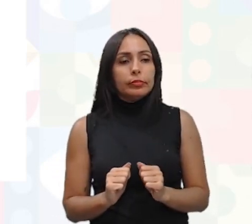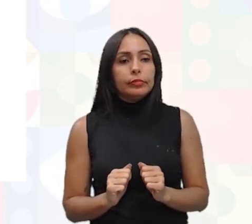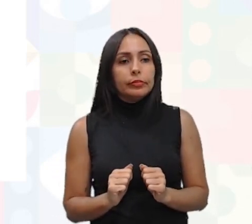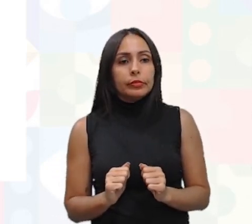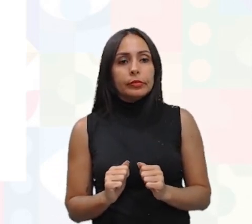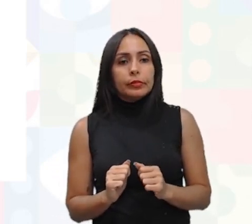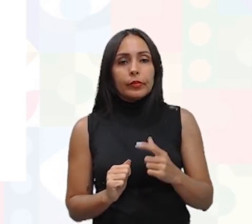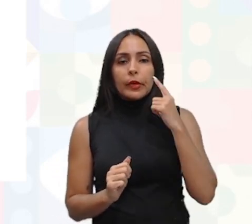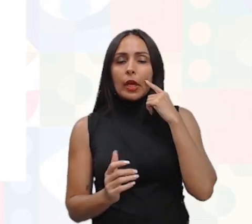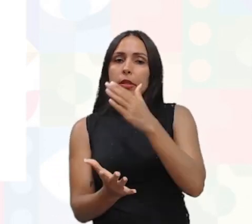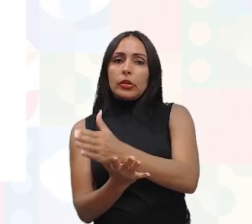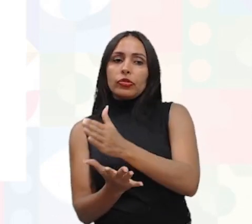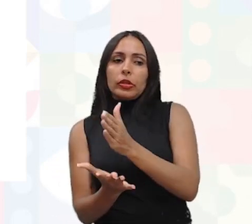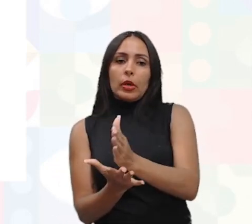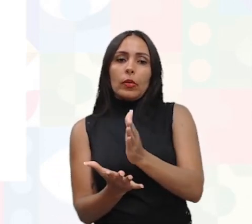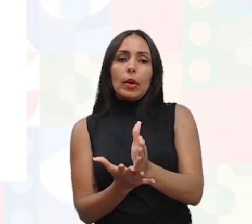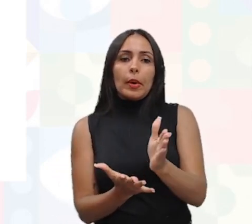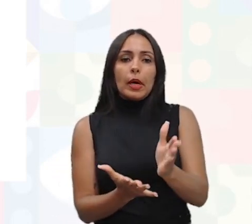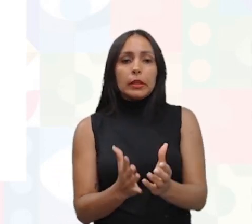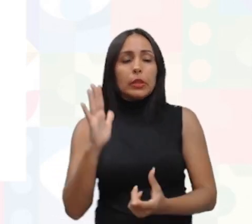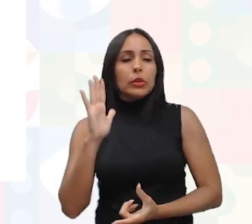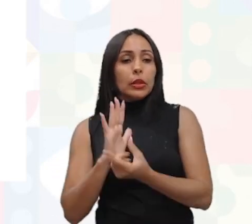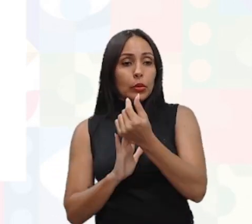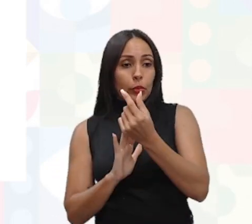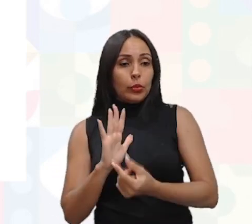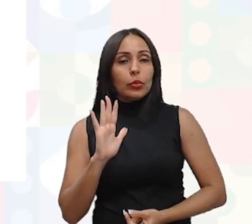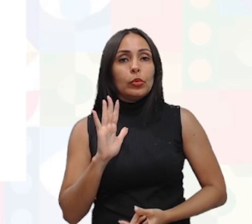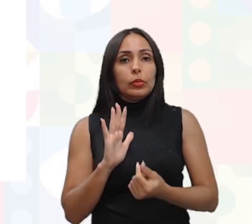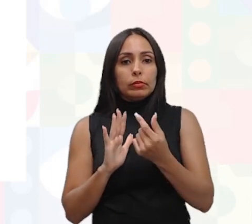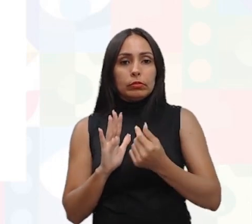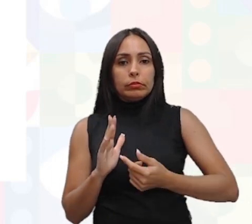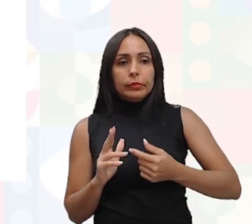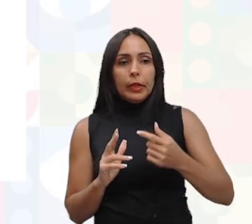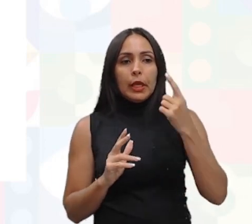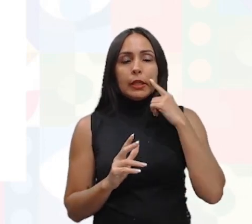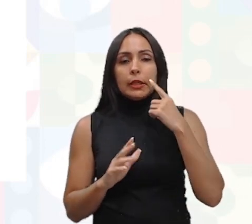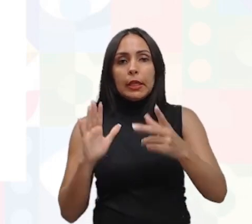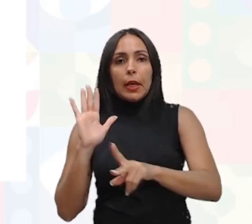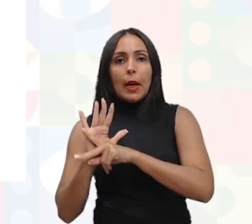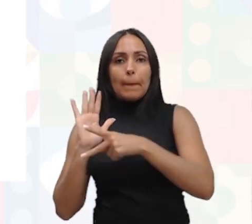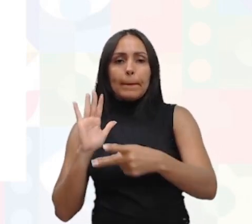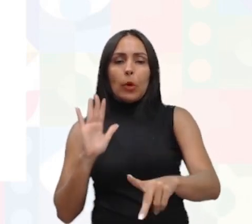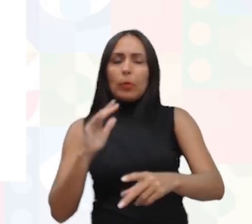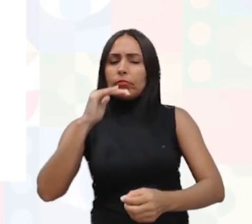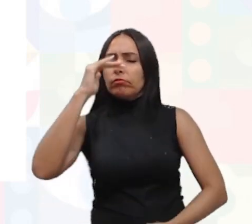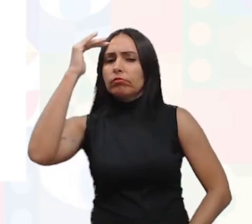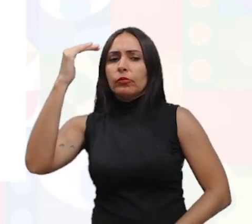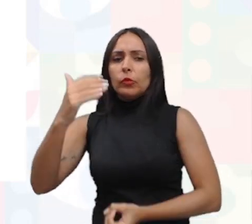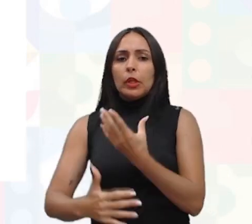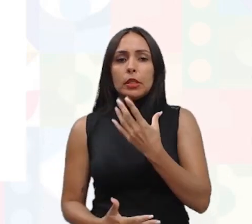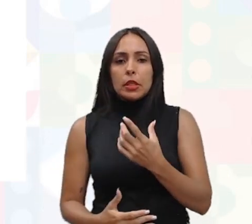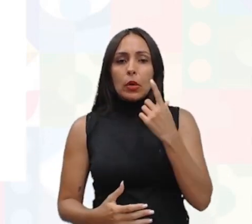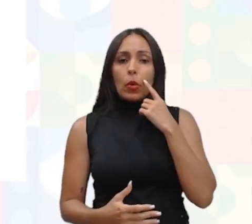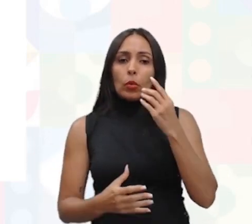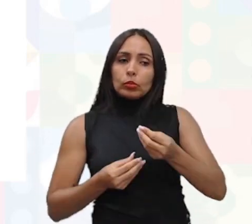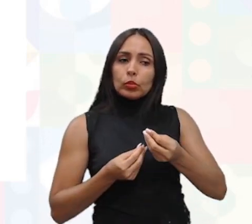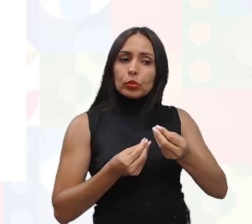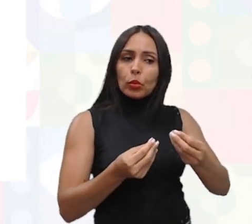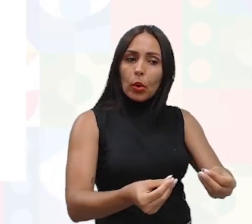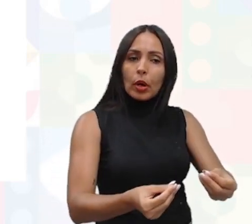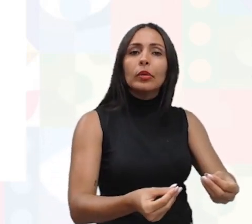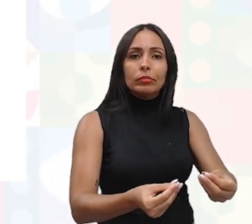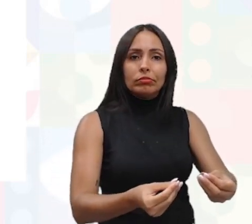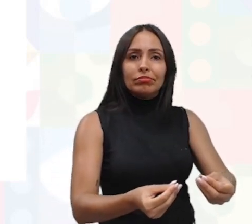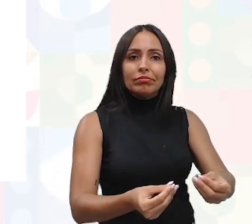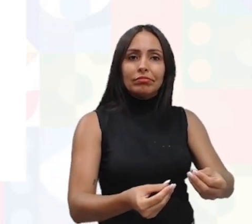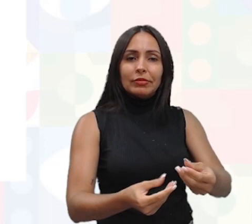destinar uma parte de lucros, ou tendo uma própria fundação, ou doando, né, recursos,